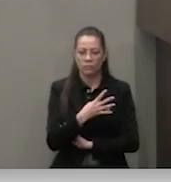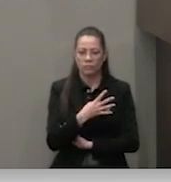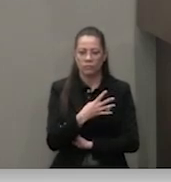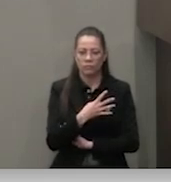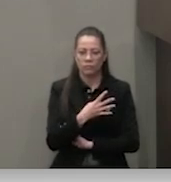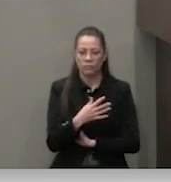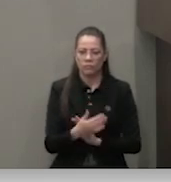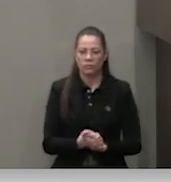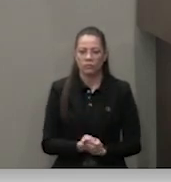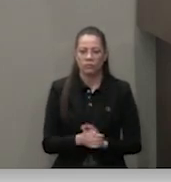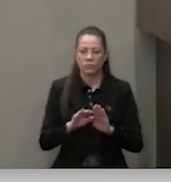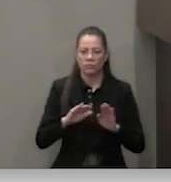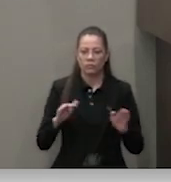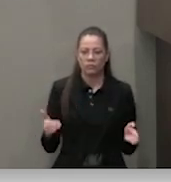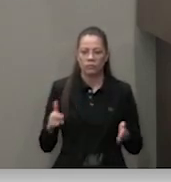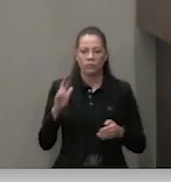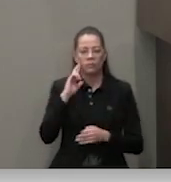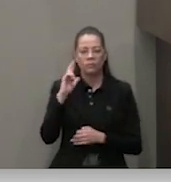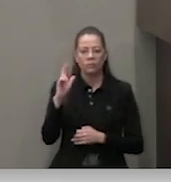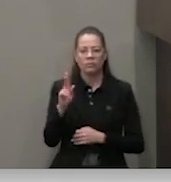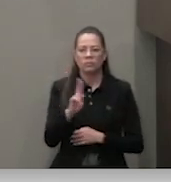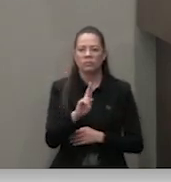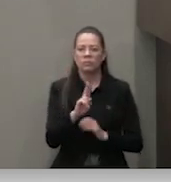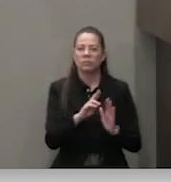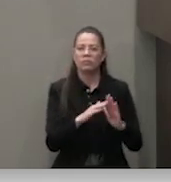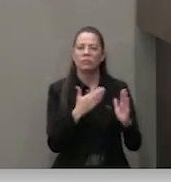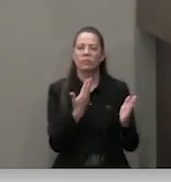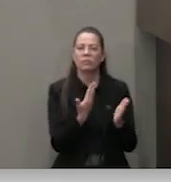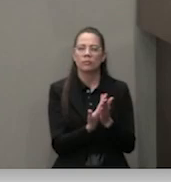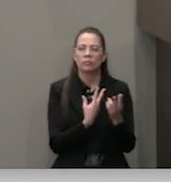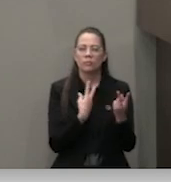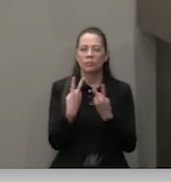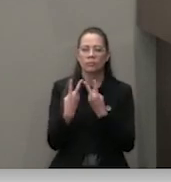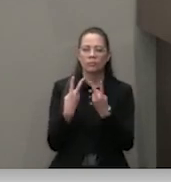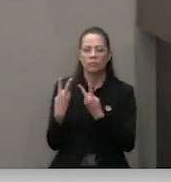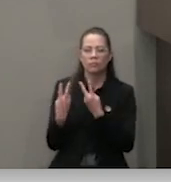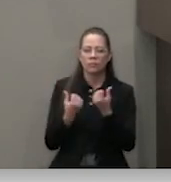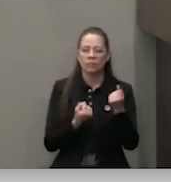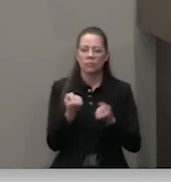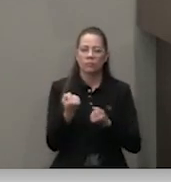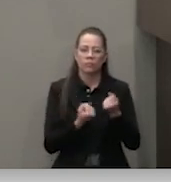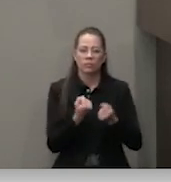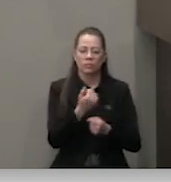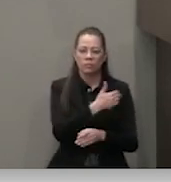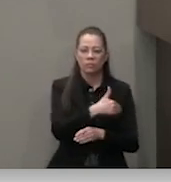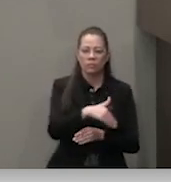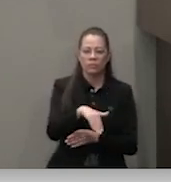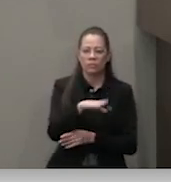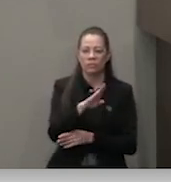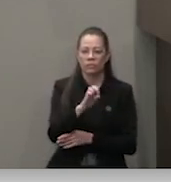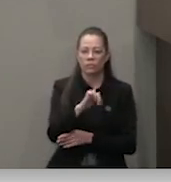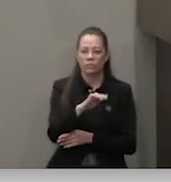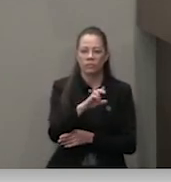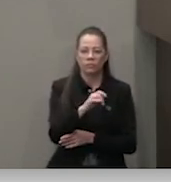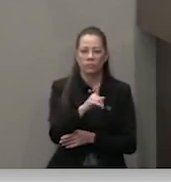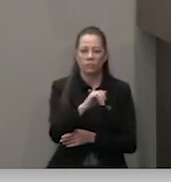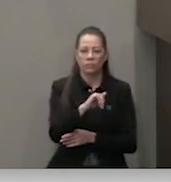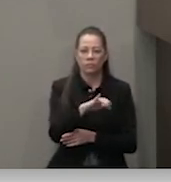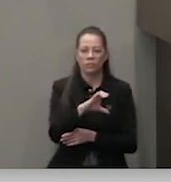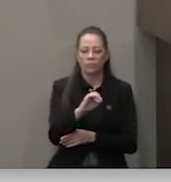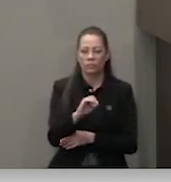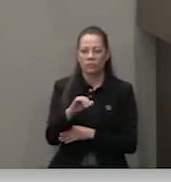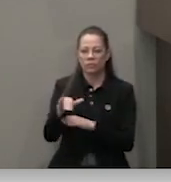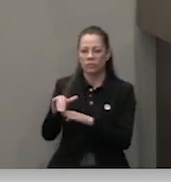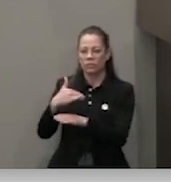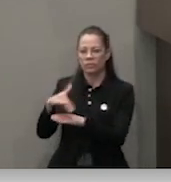122024 mesa diretora denomina escola pública de trânsito localizada na Rua Bernardino Bento e